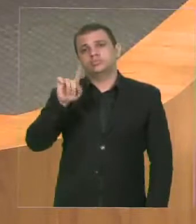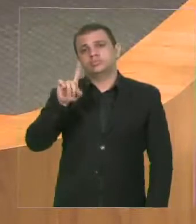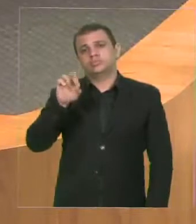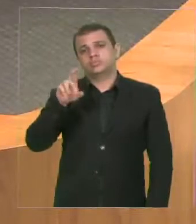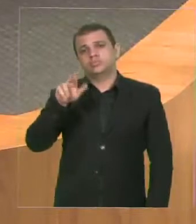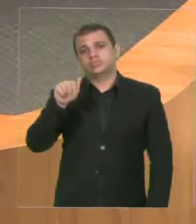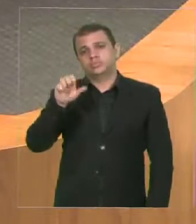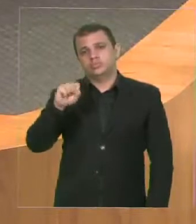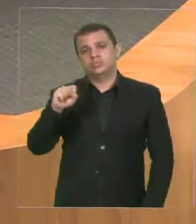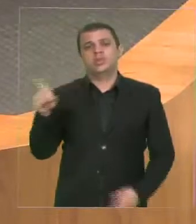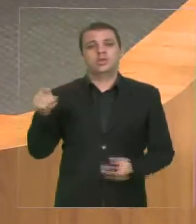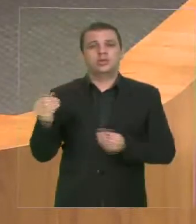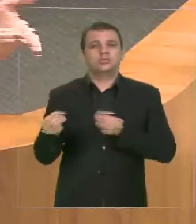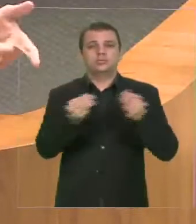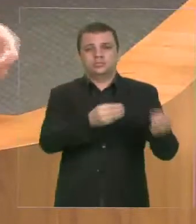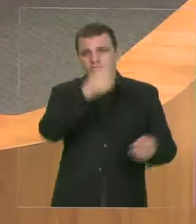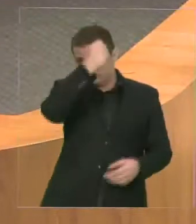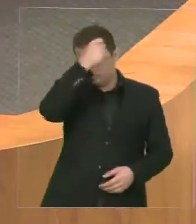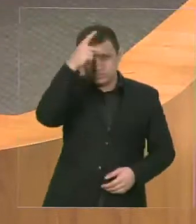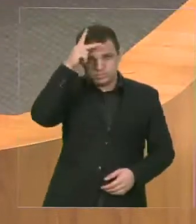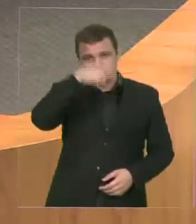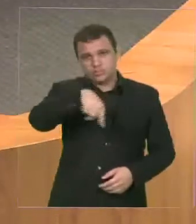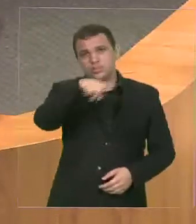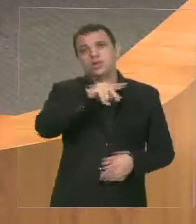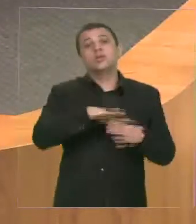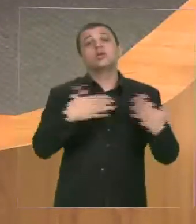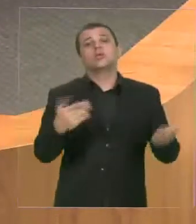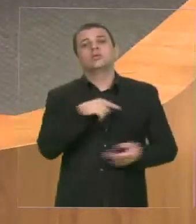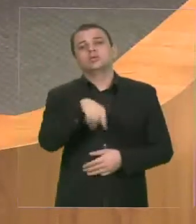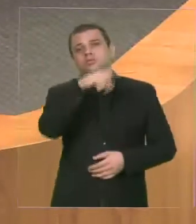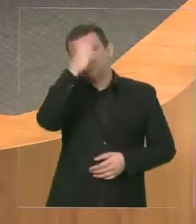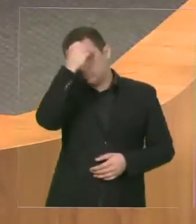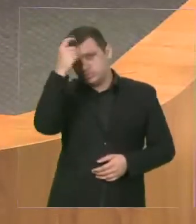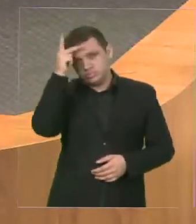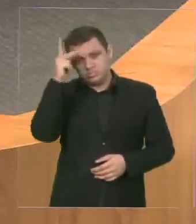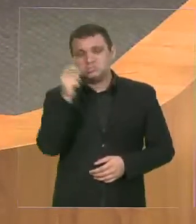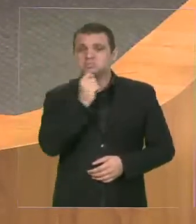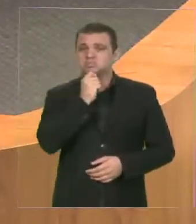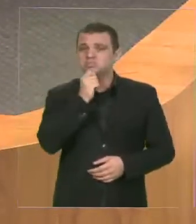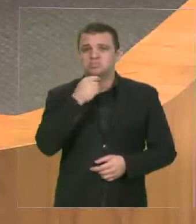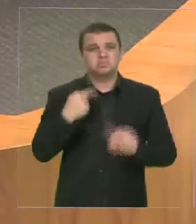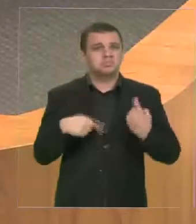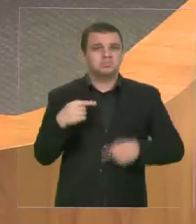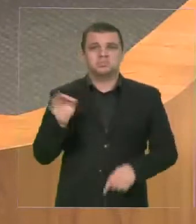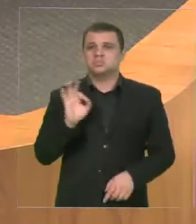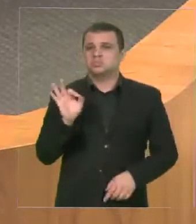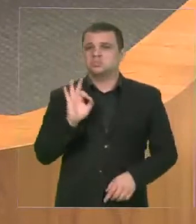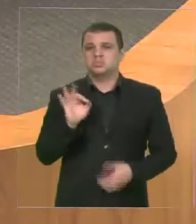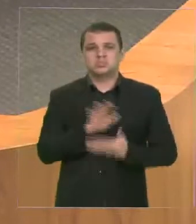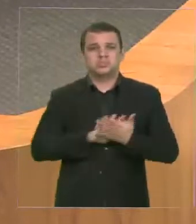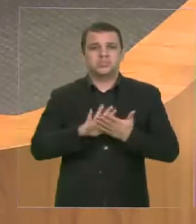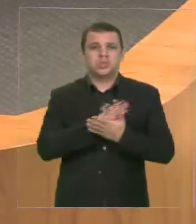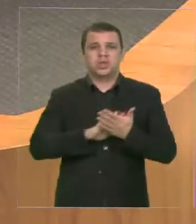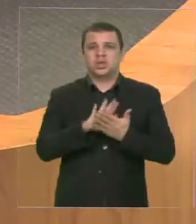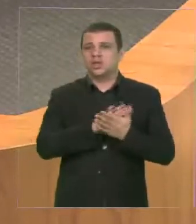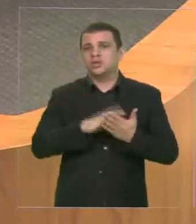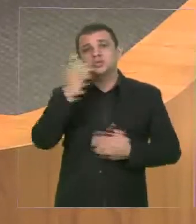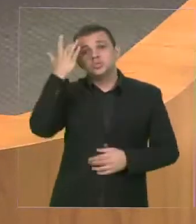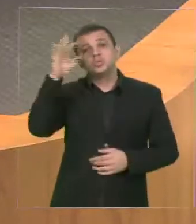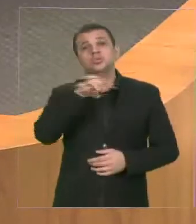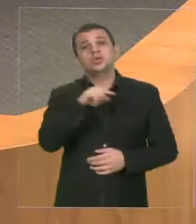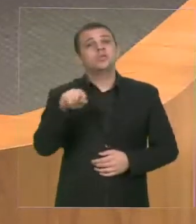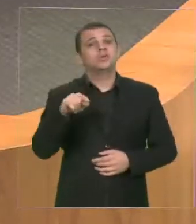aos municípios. Mas quais os municípios? Então, ninguém ainda discutiu essa questão, não sabemos quais são os